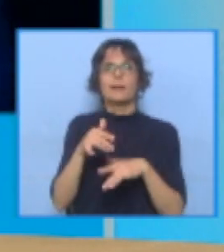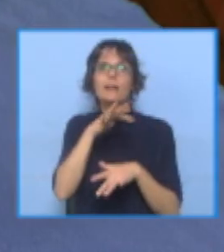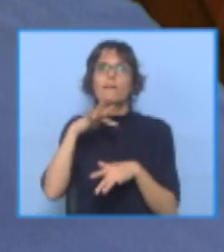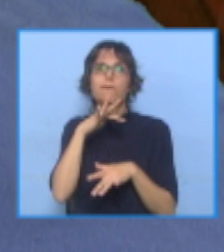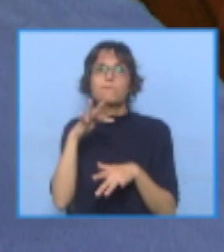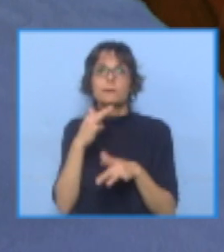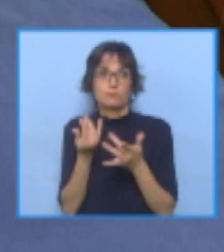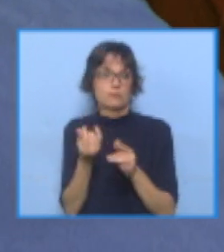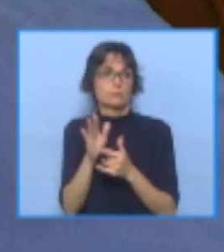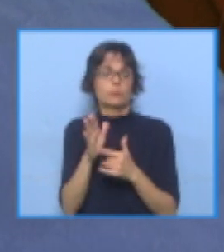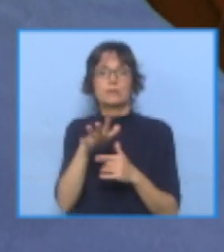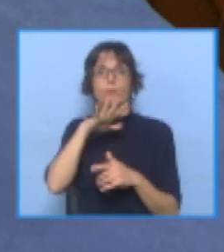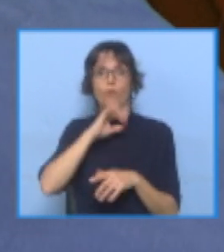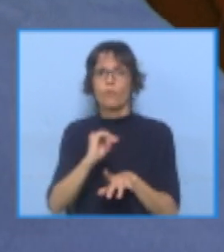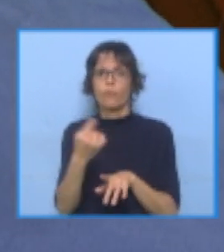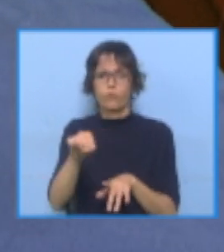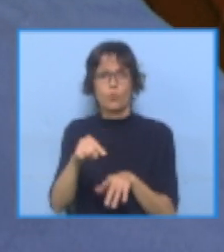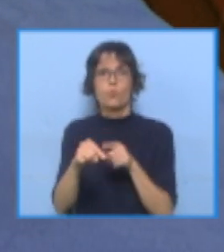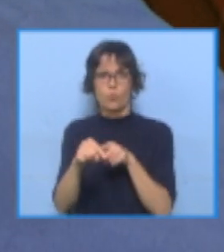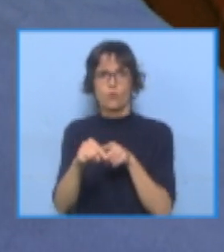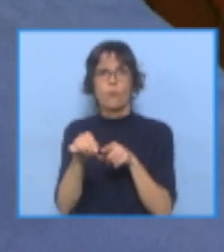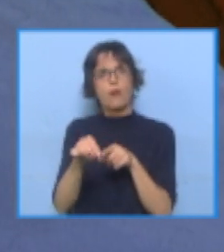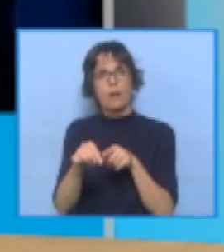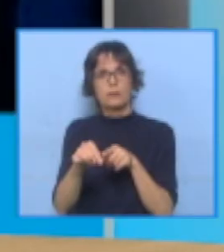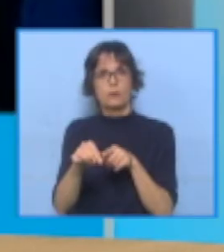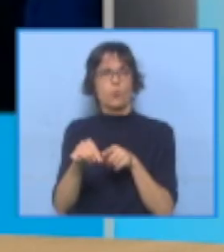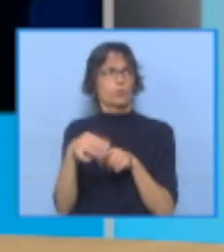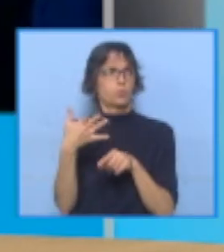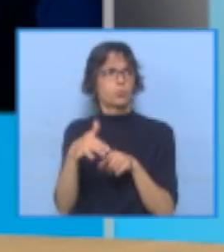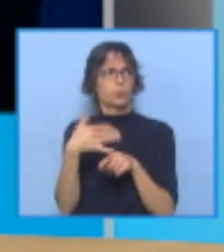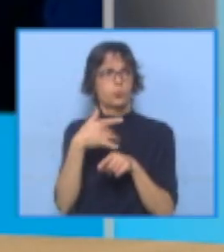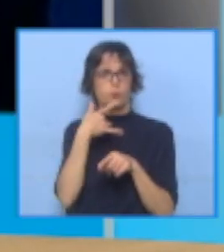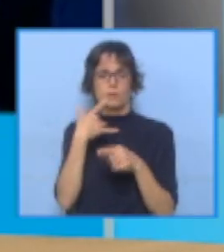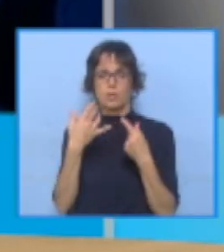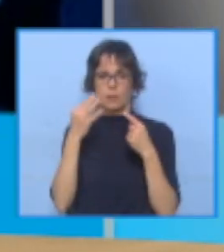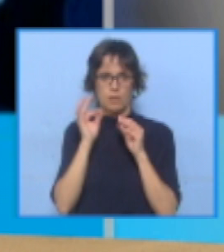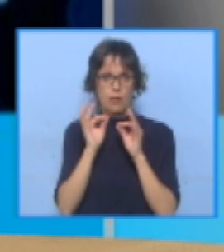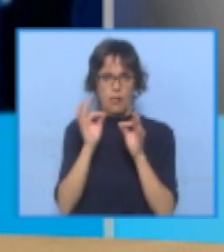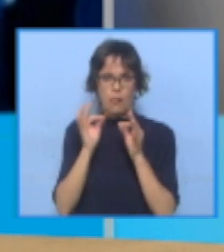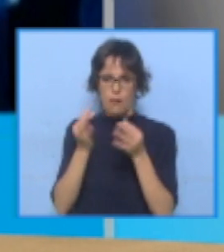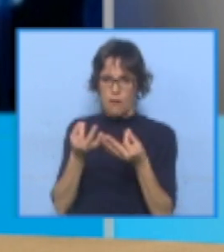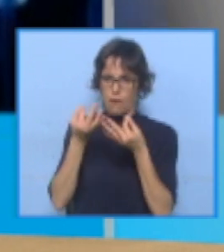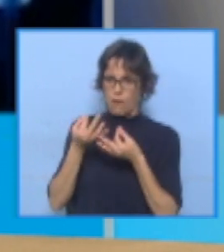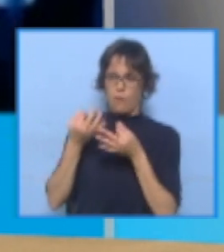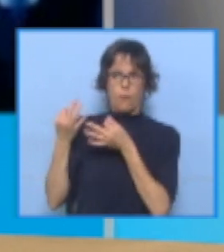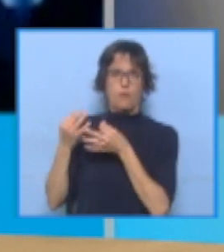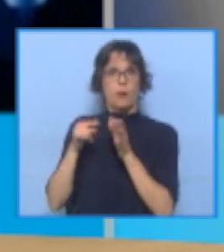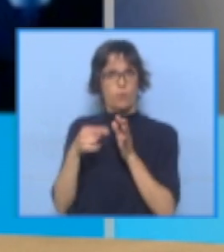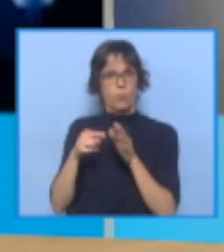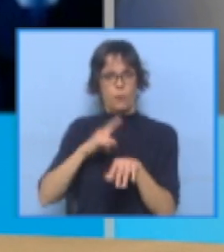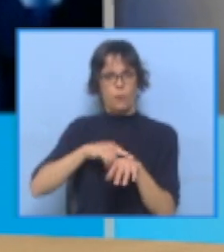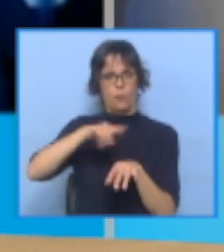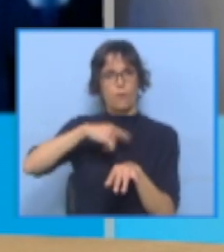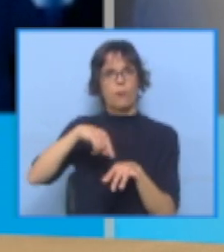de filhos únicos ficam, de repente, confrontadas com um cuidado dos pais que lhes exige muito